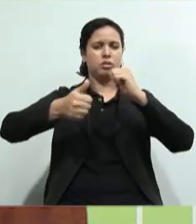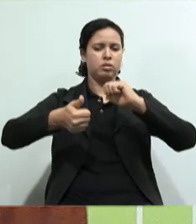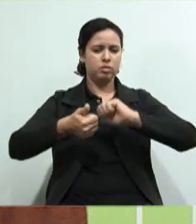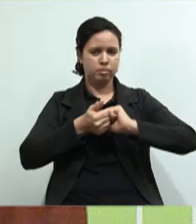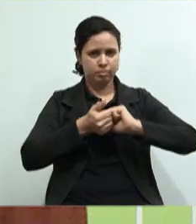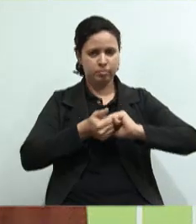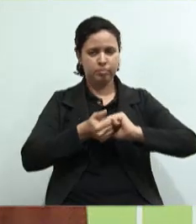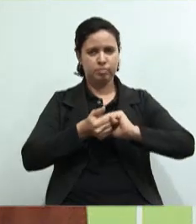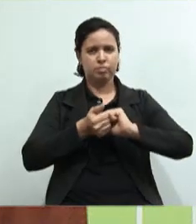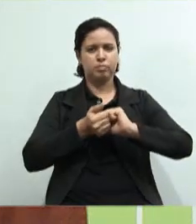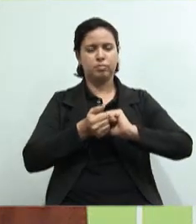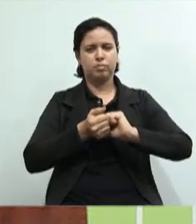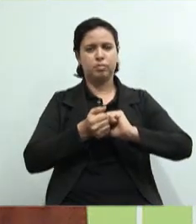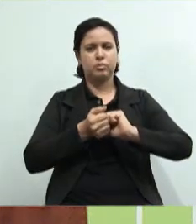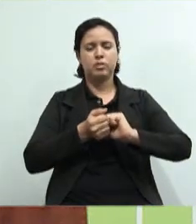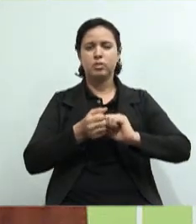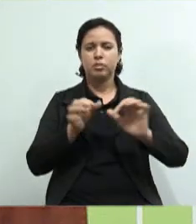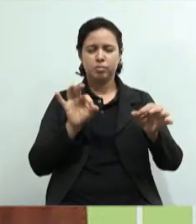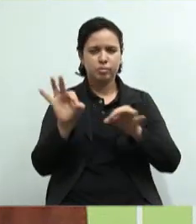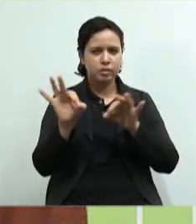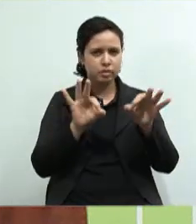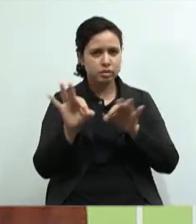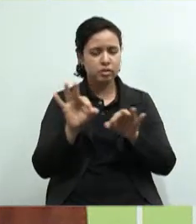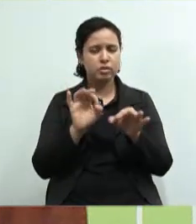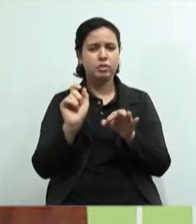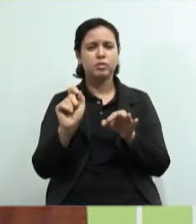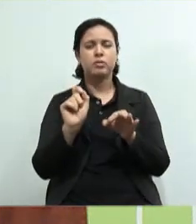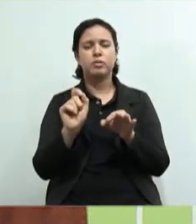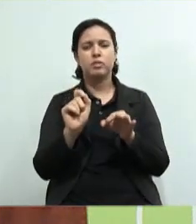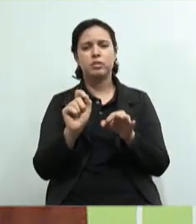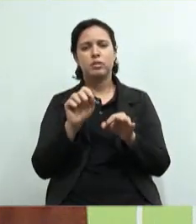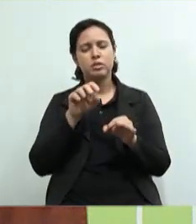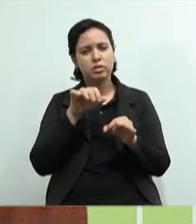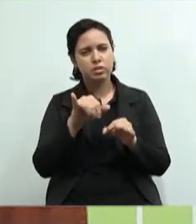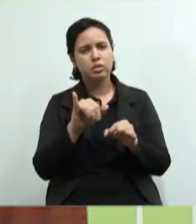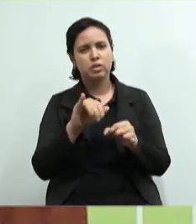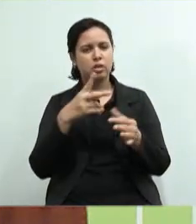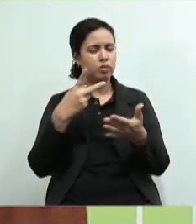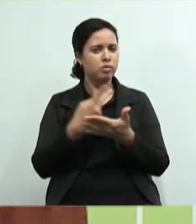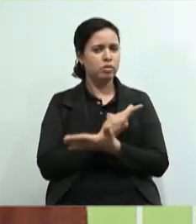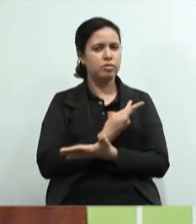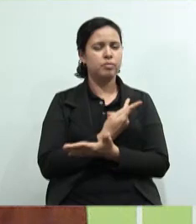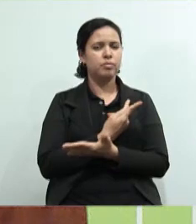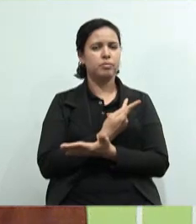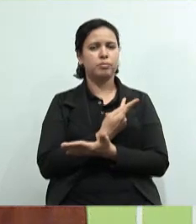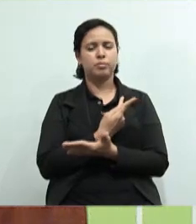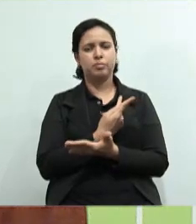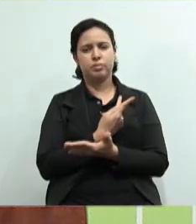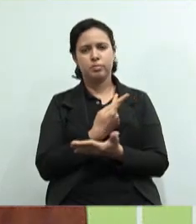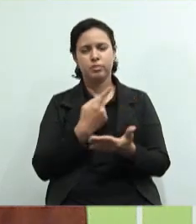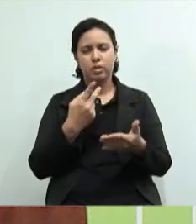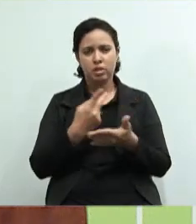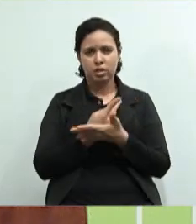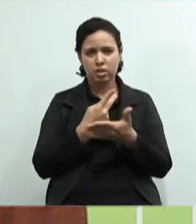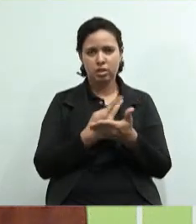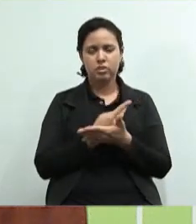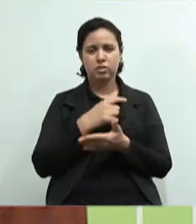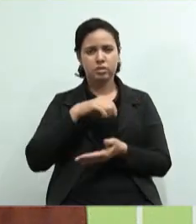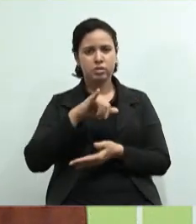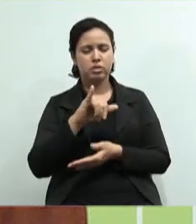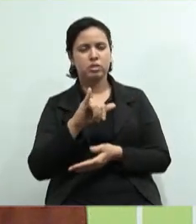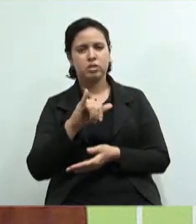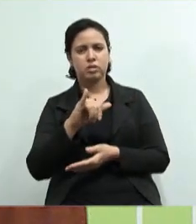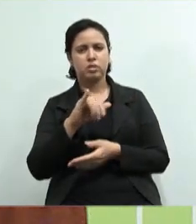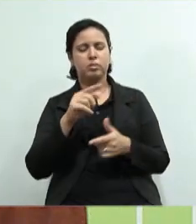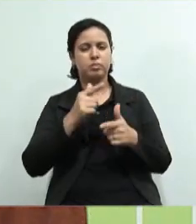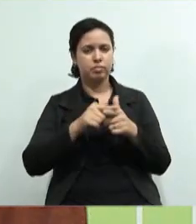corretivas. A gente planeja até isso, O que vai ser feito e o que vai ser feito caso